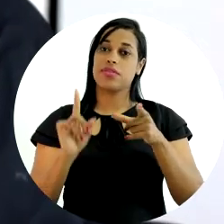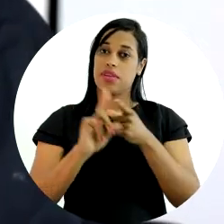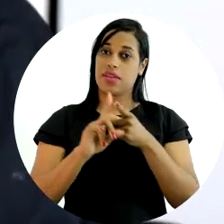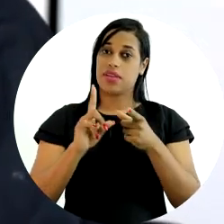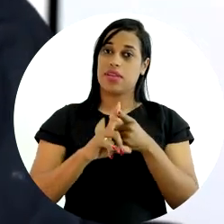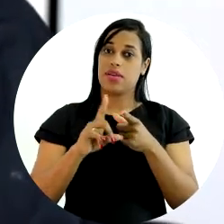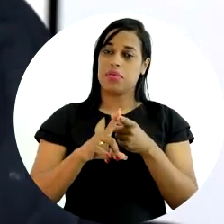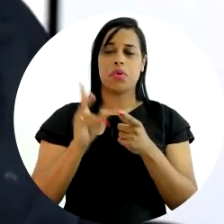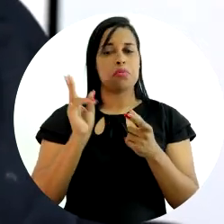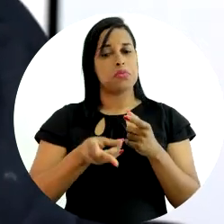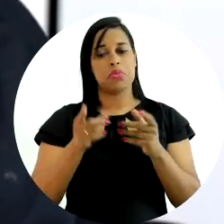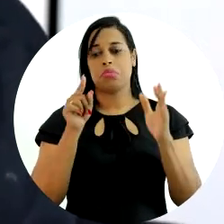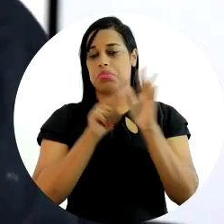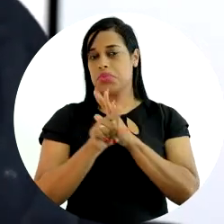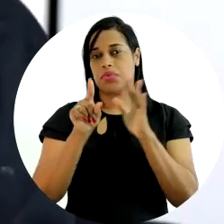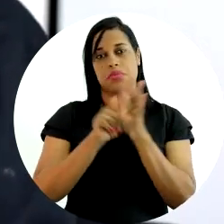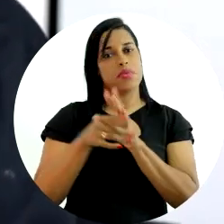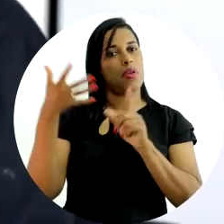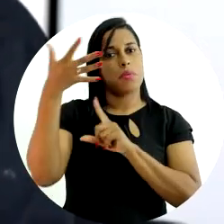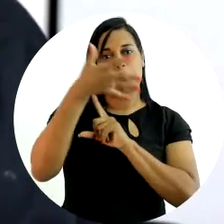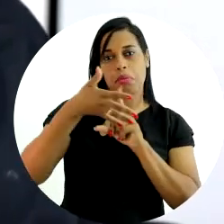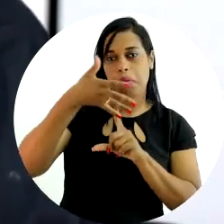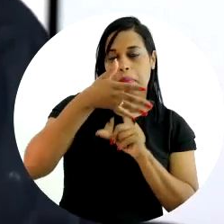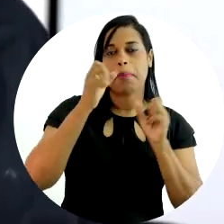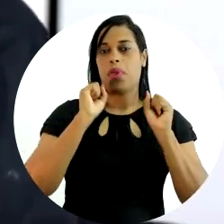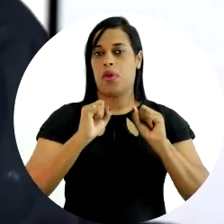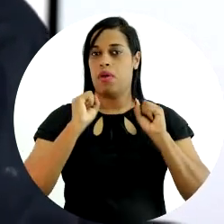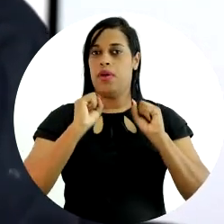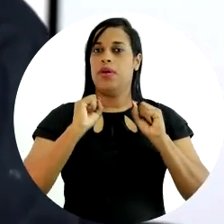atividades. Estaremos também disponíveis nos